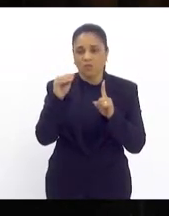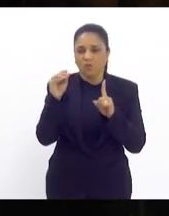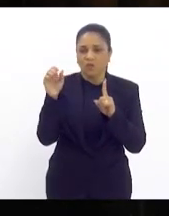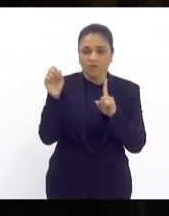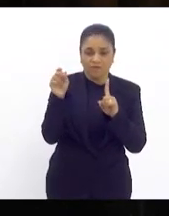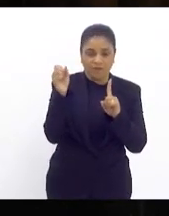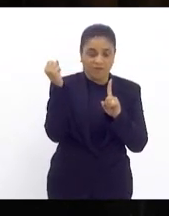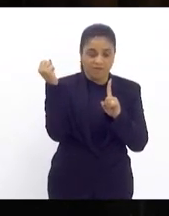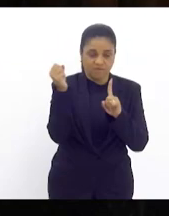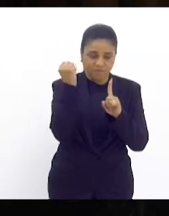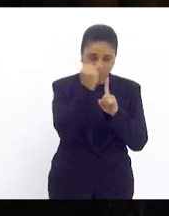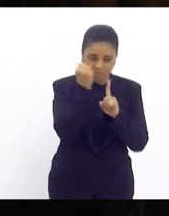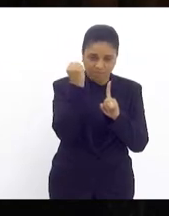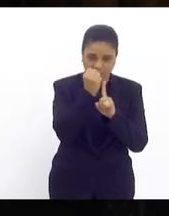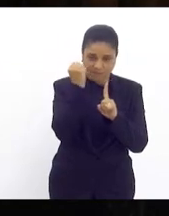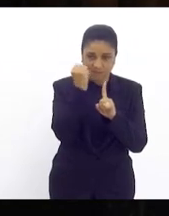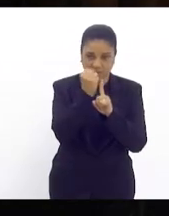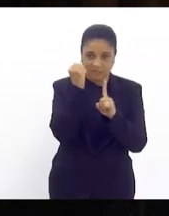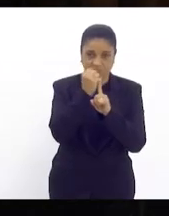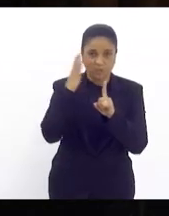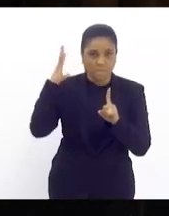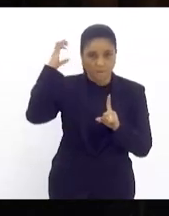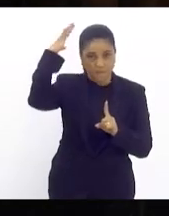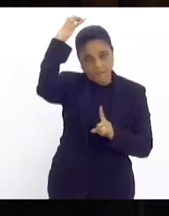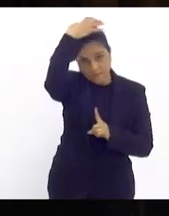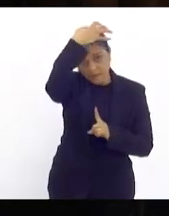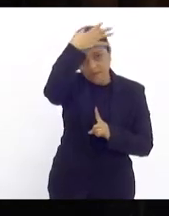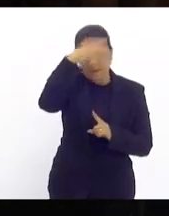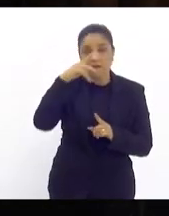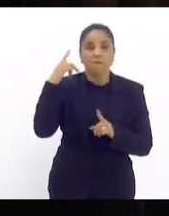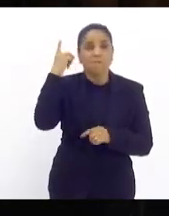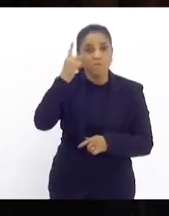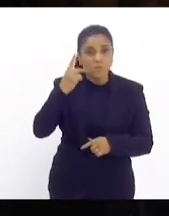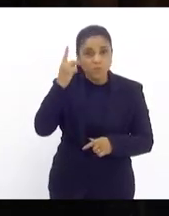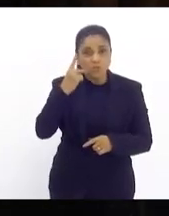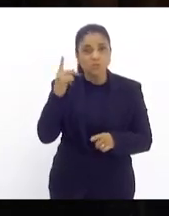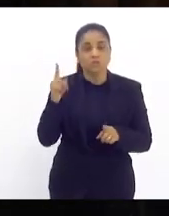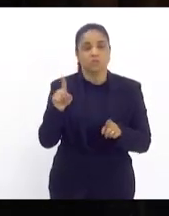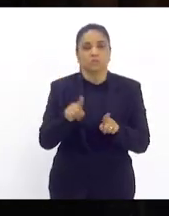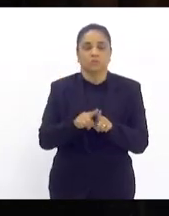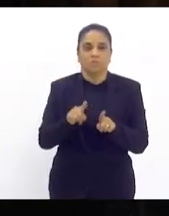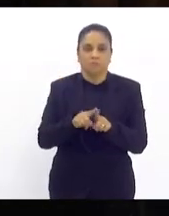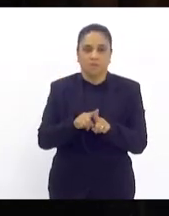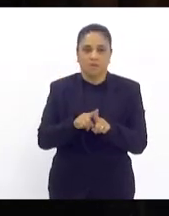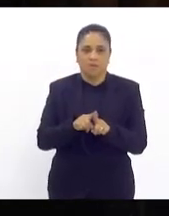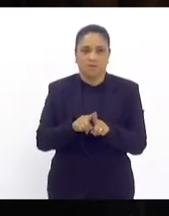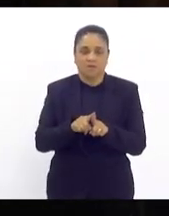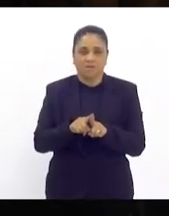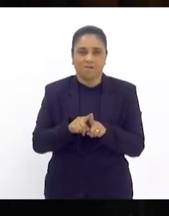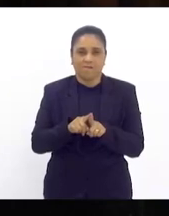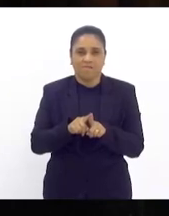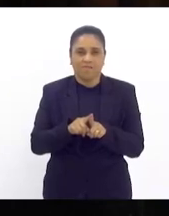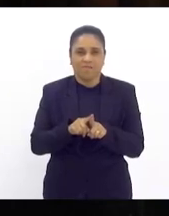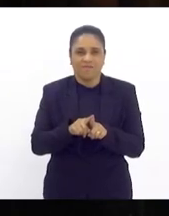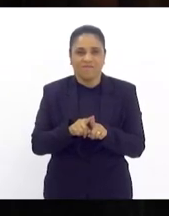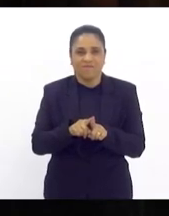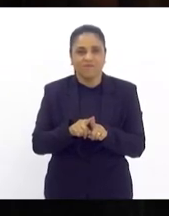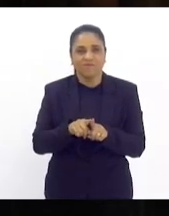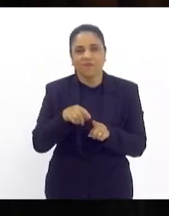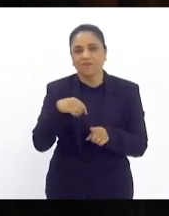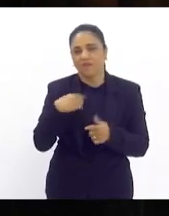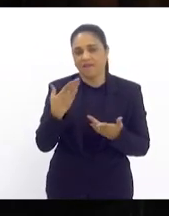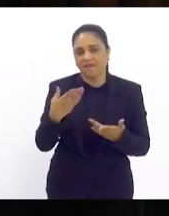Franco um feminicídio político que também se tornou chacota